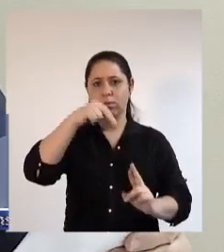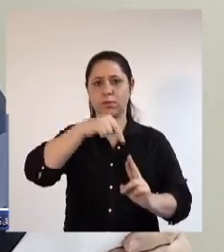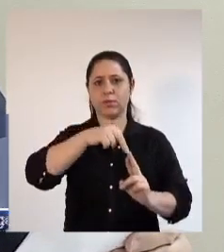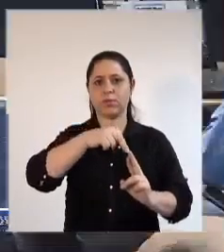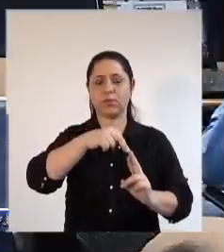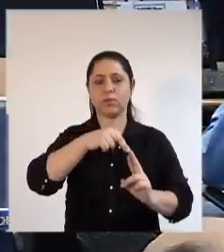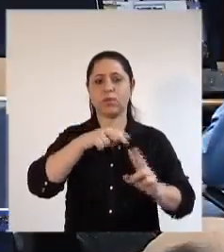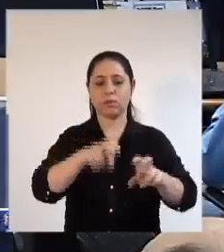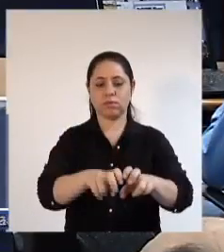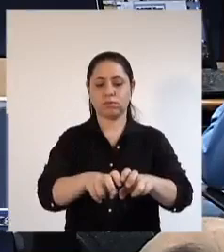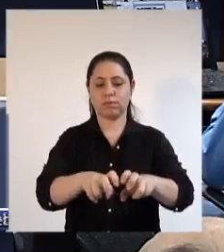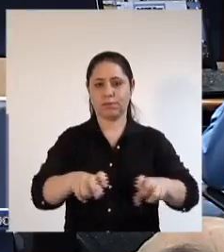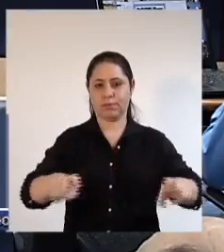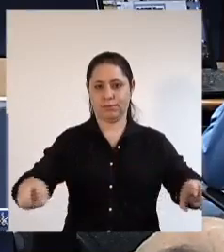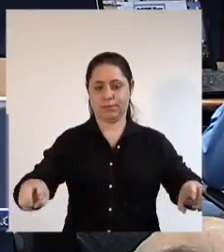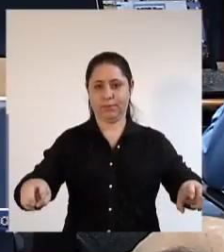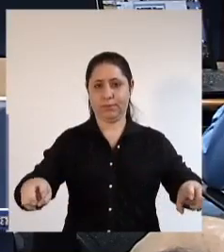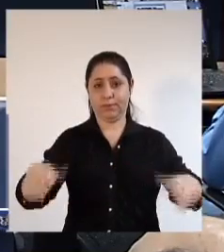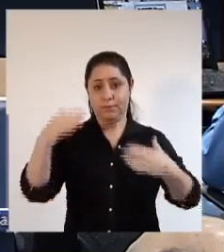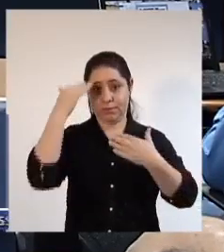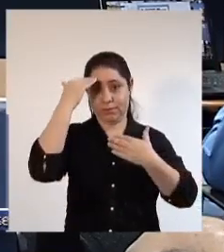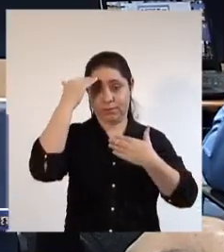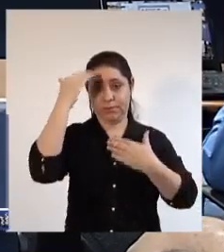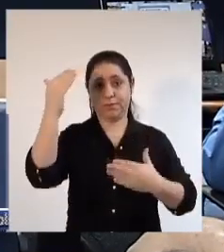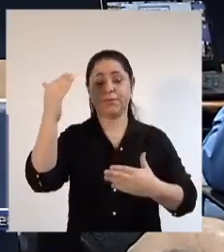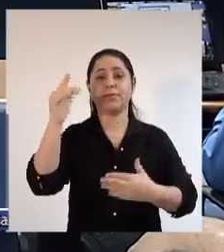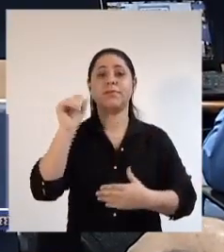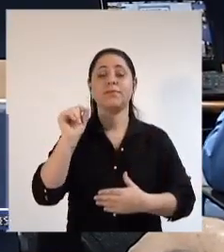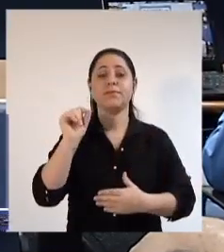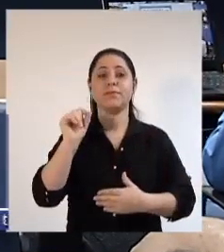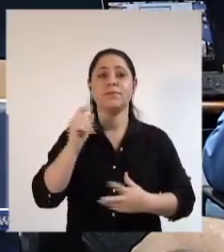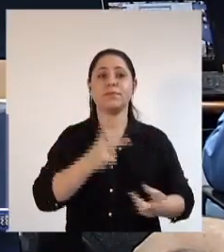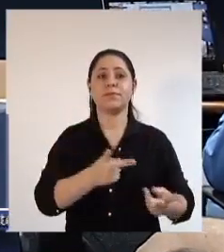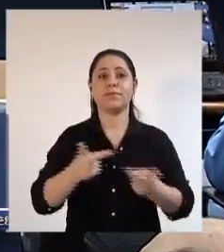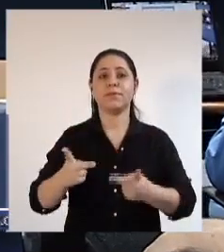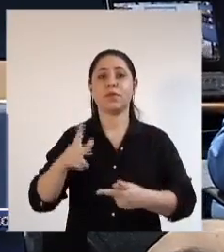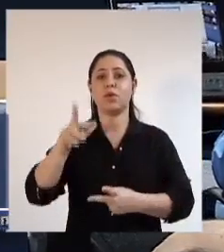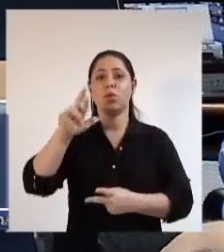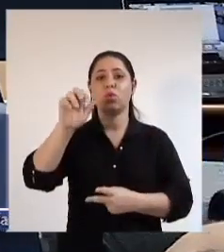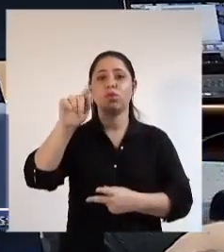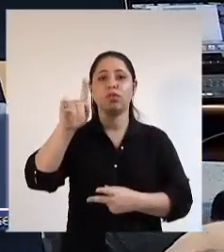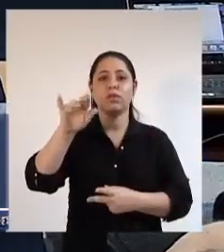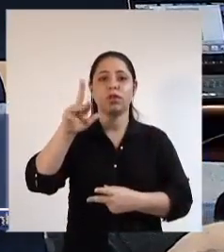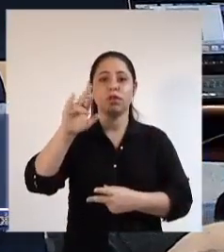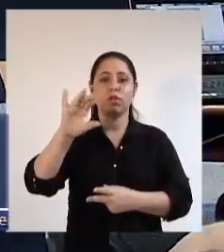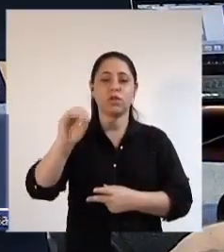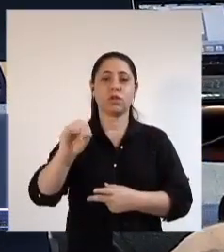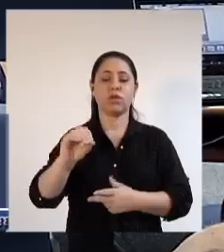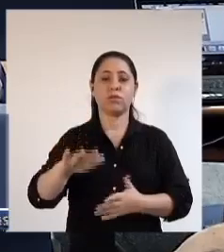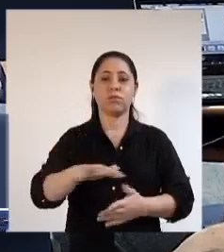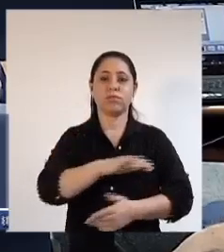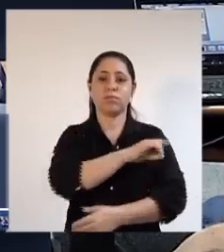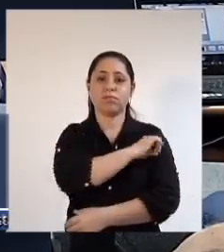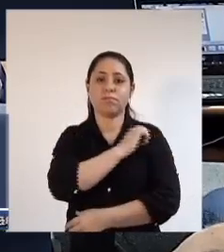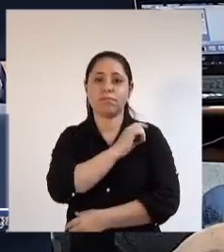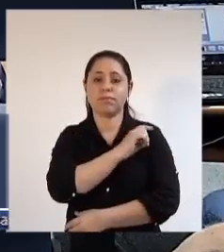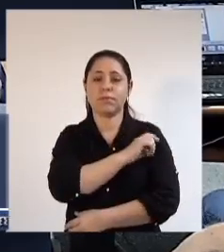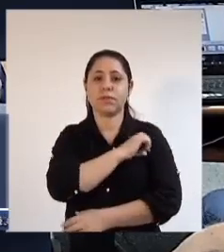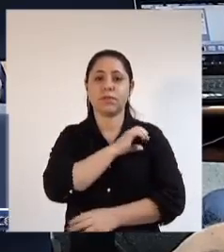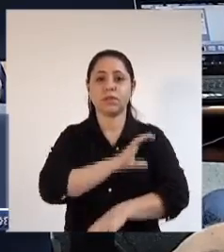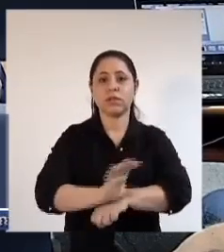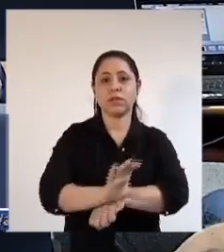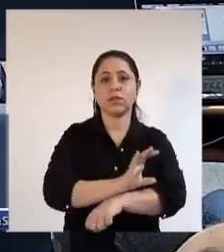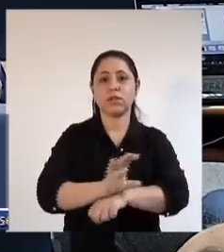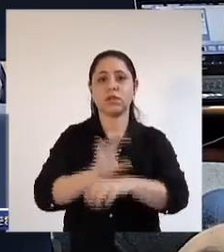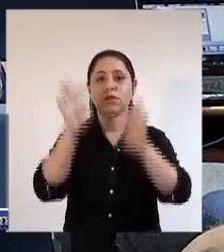a mesa é agradecer a presença do rogério beretta superintendente de ciência tecnologia